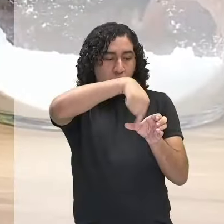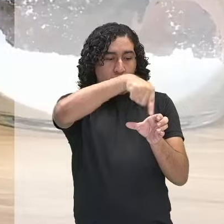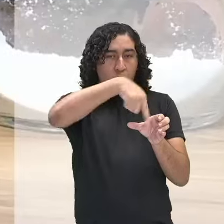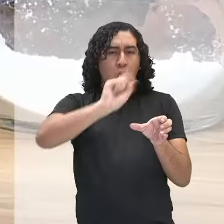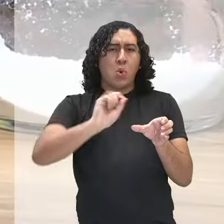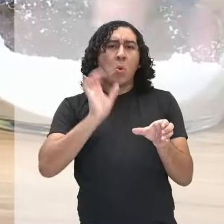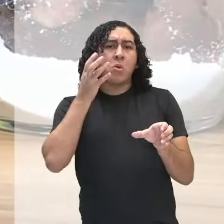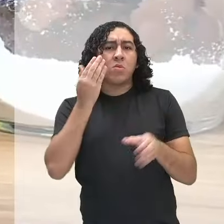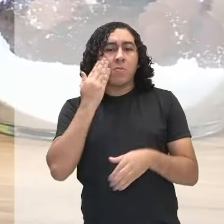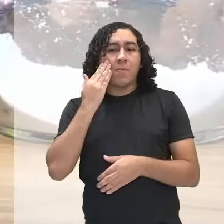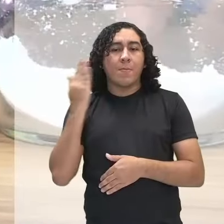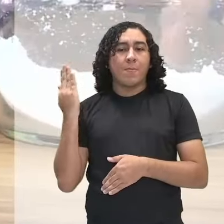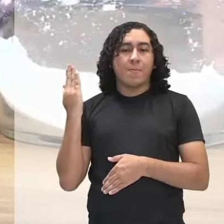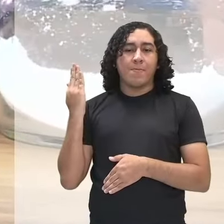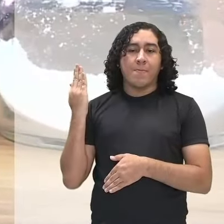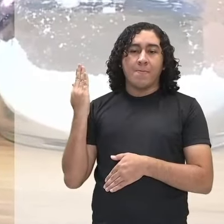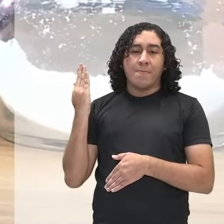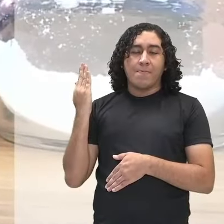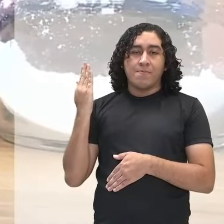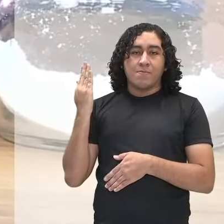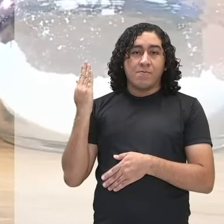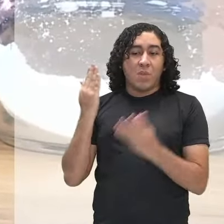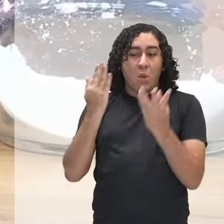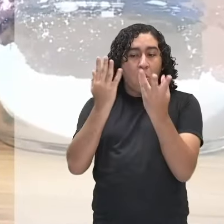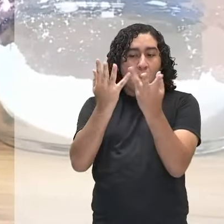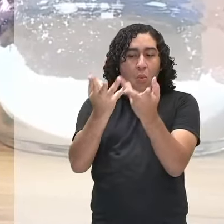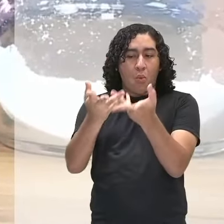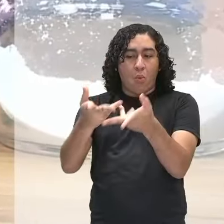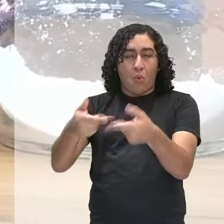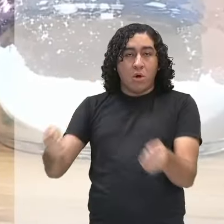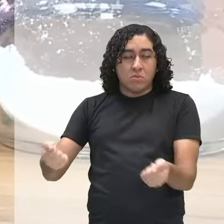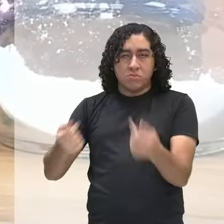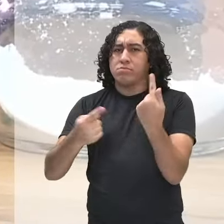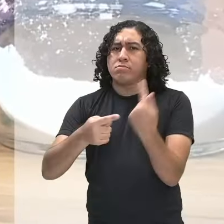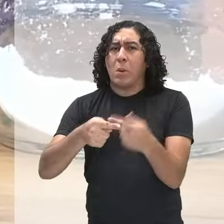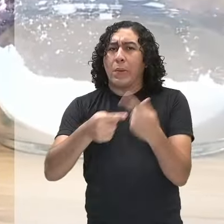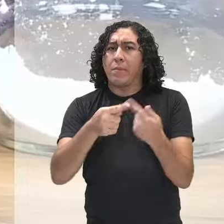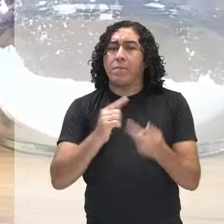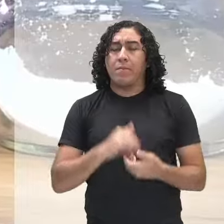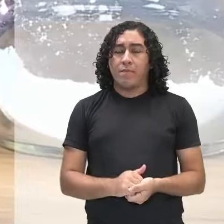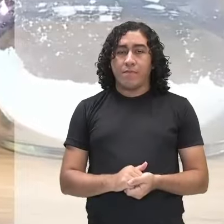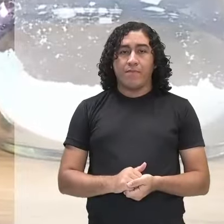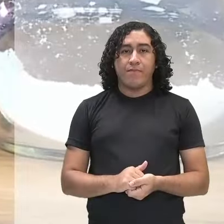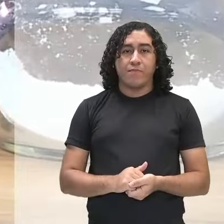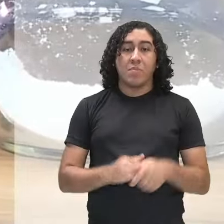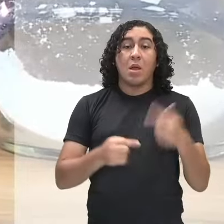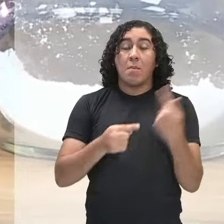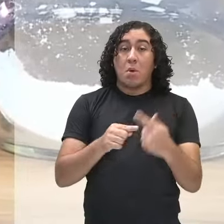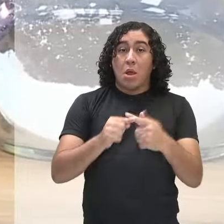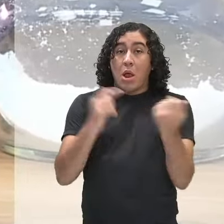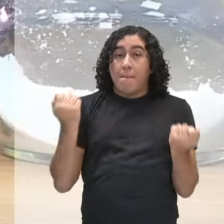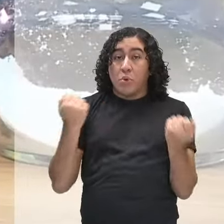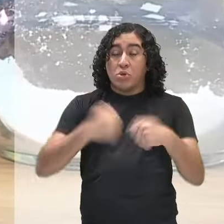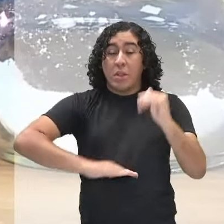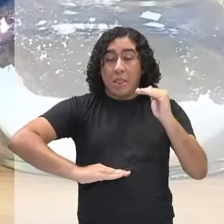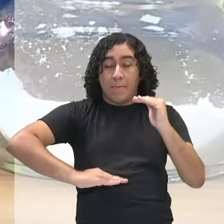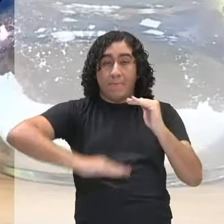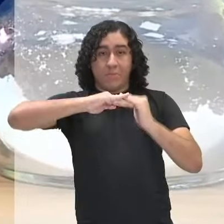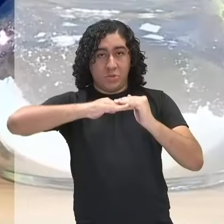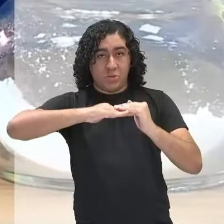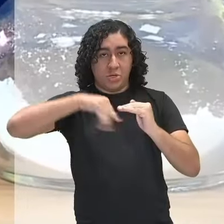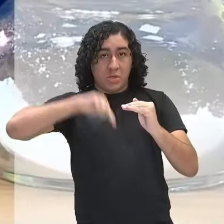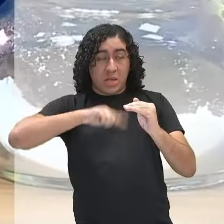esses 20 gramas? Eles serão completamente dissolvidos. Por quê? Porque a capacidade que esse